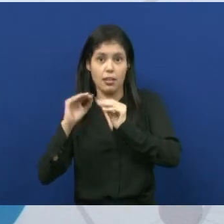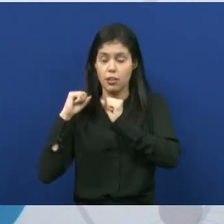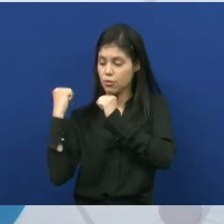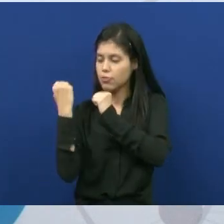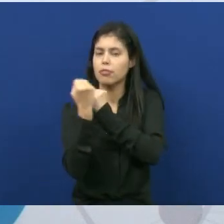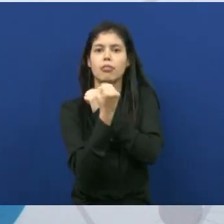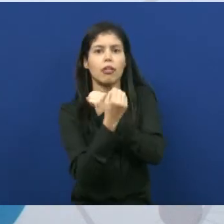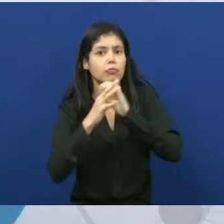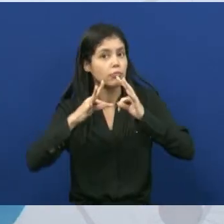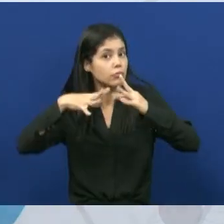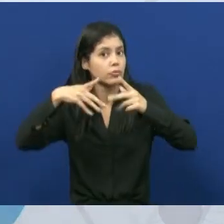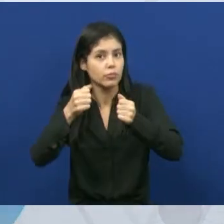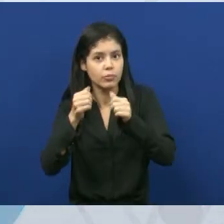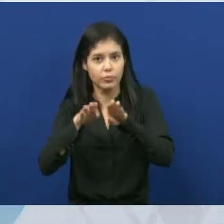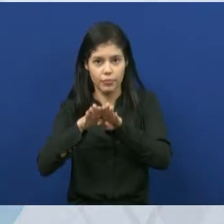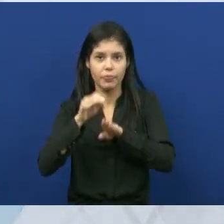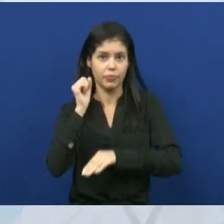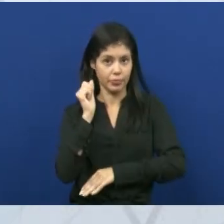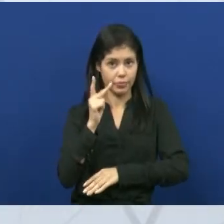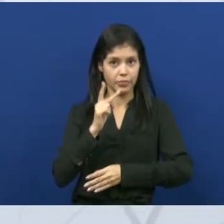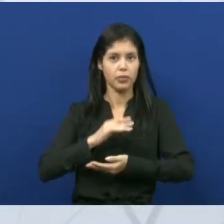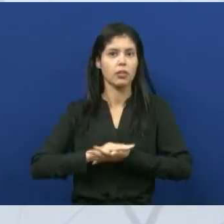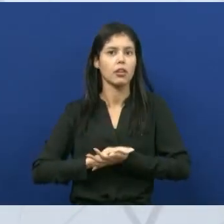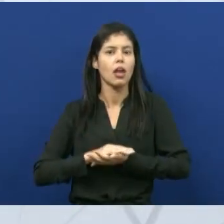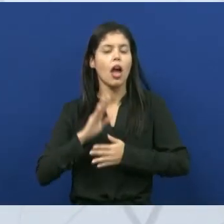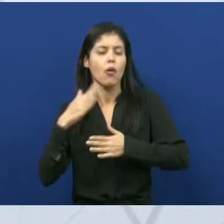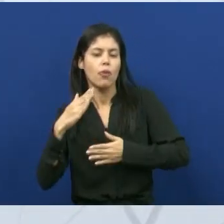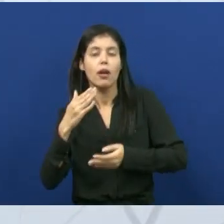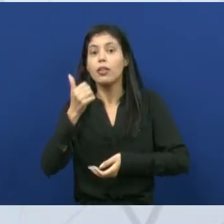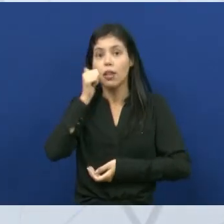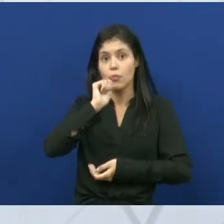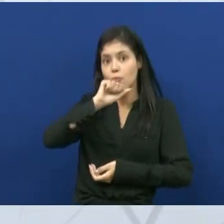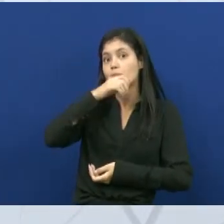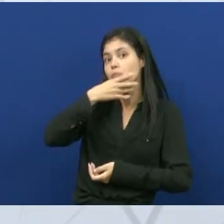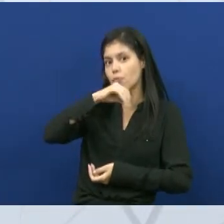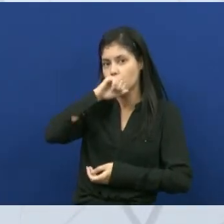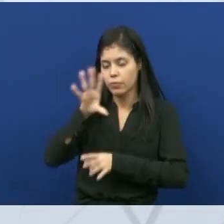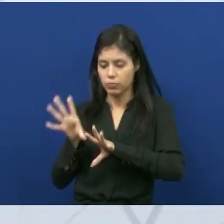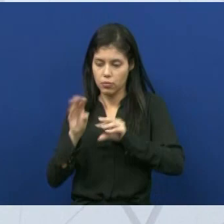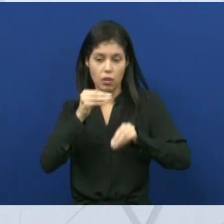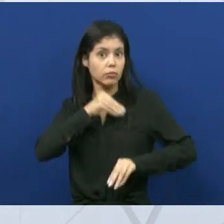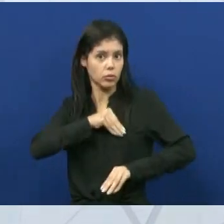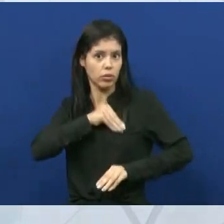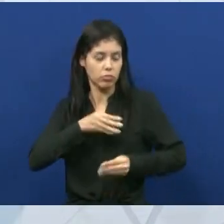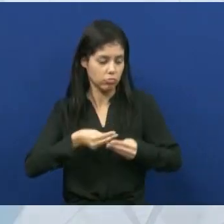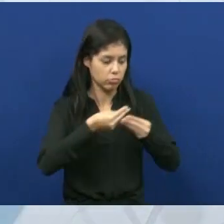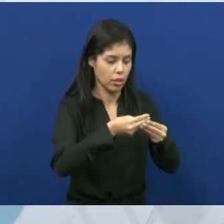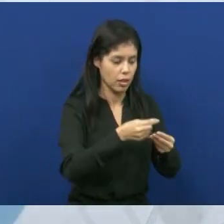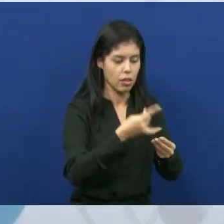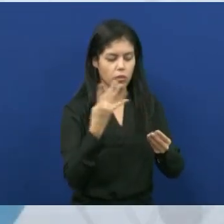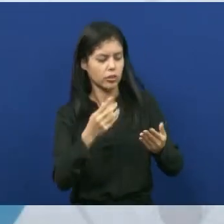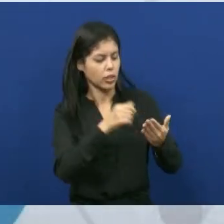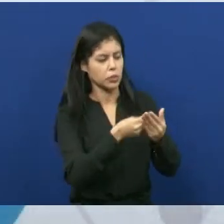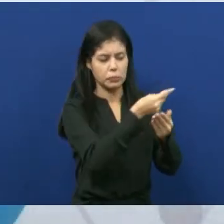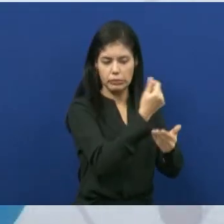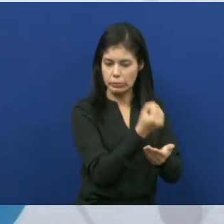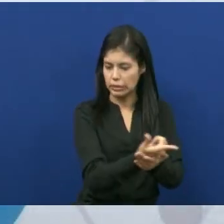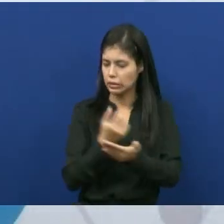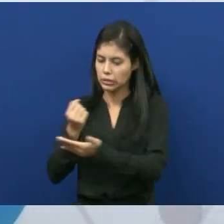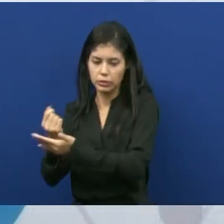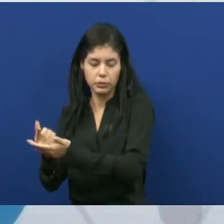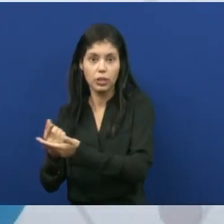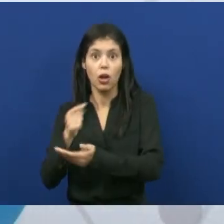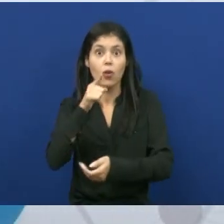é organizada através de quantidades quando quando o papai recebe o salário essa quantidade para pagar isso com essa quantidade de eu pagar aquilo